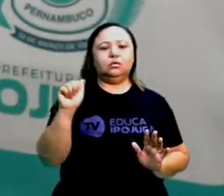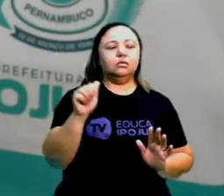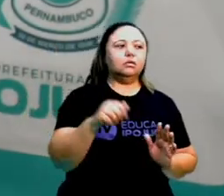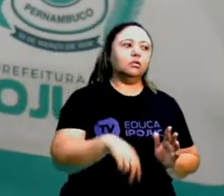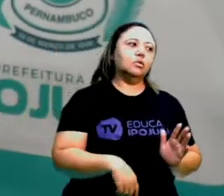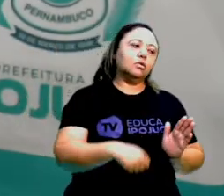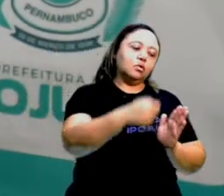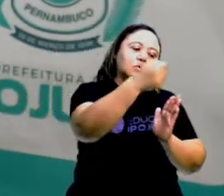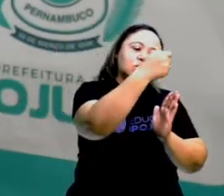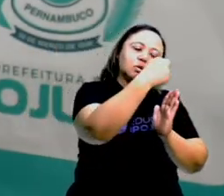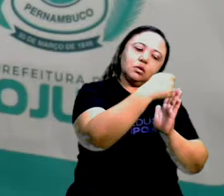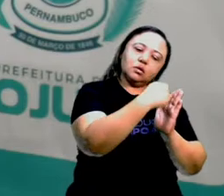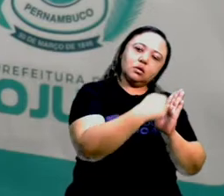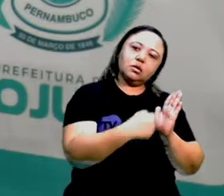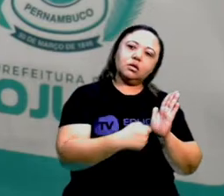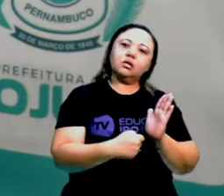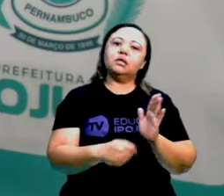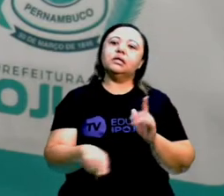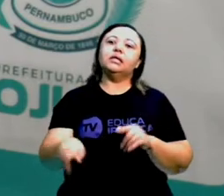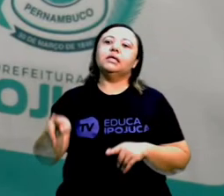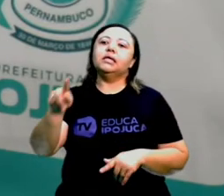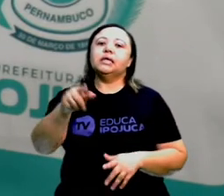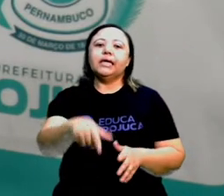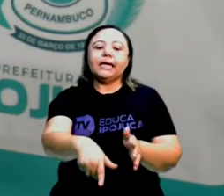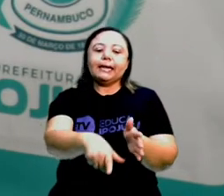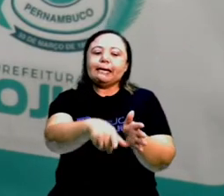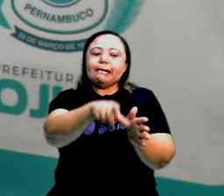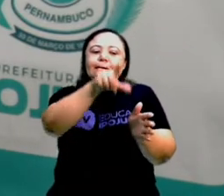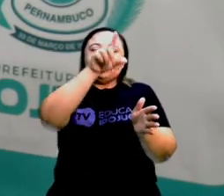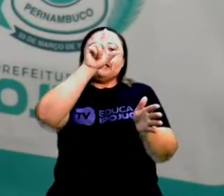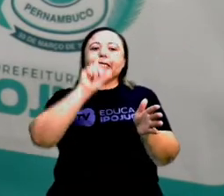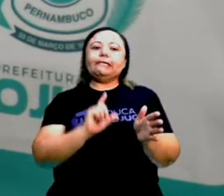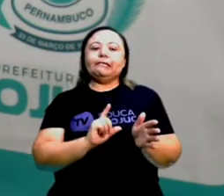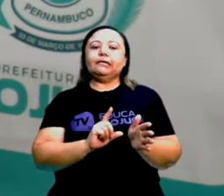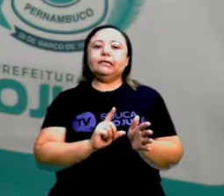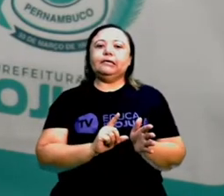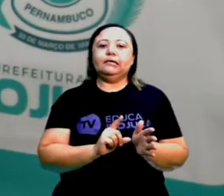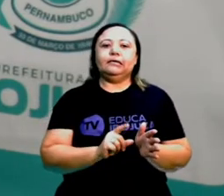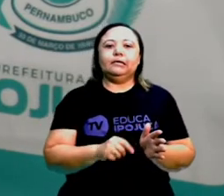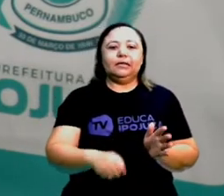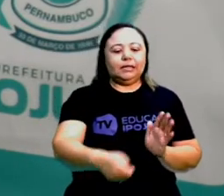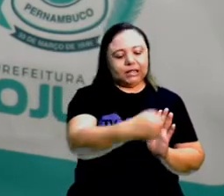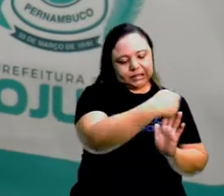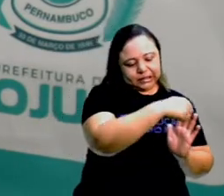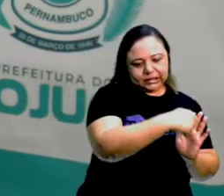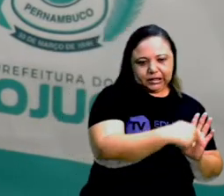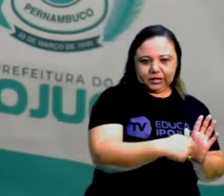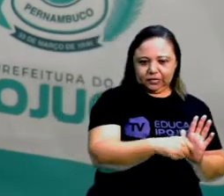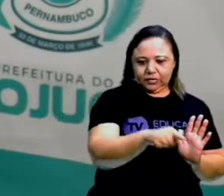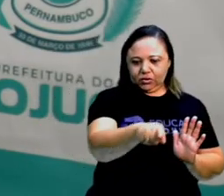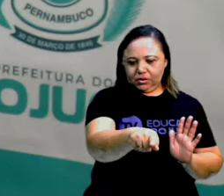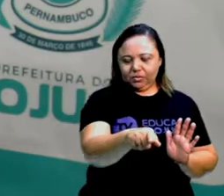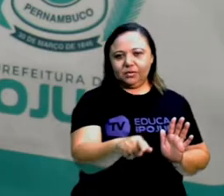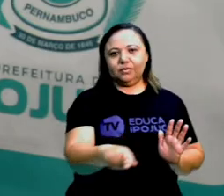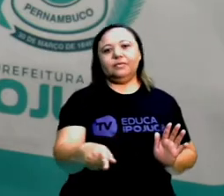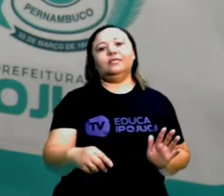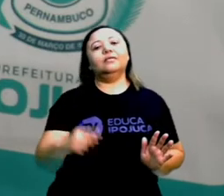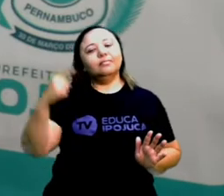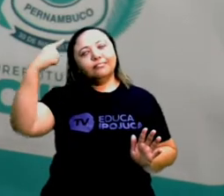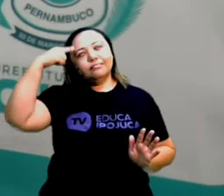o narrador, ele é capaz de antecipar aquilo que a personagem